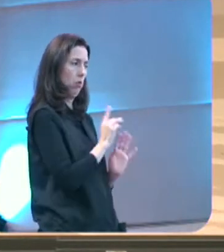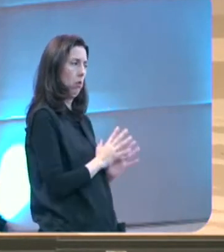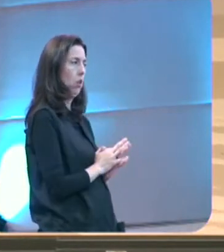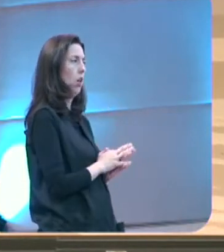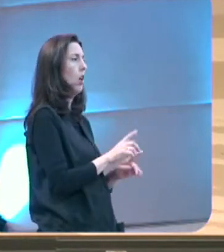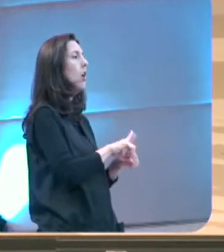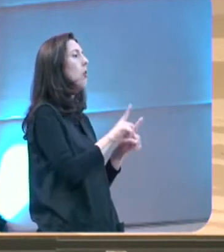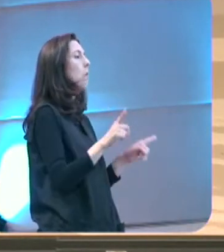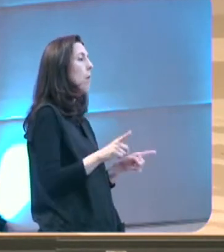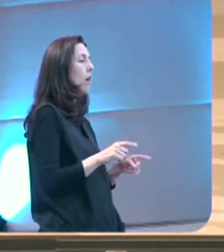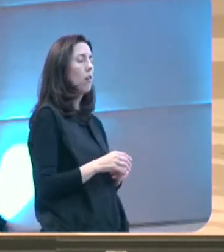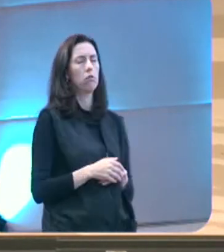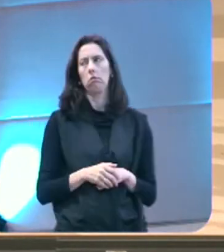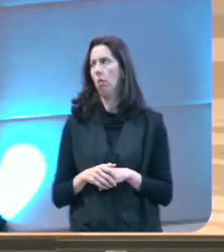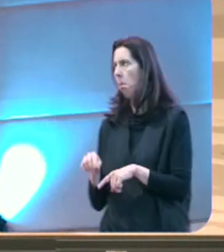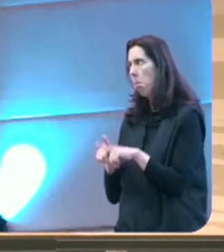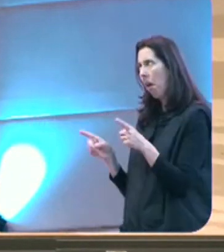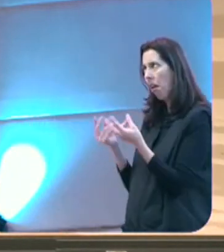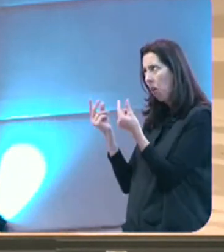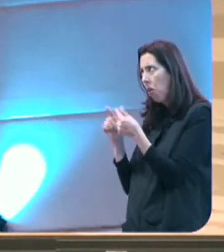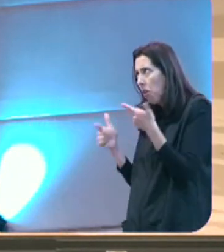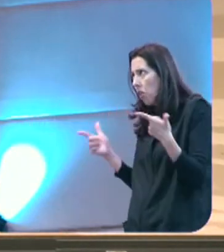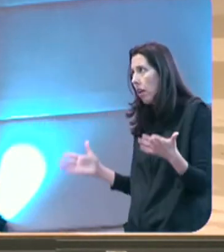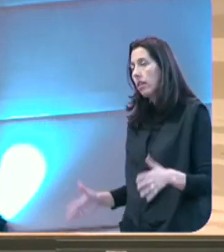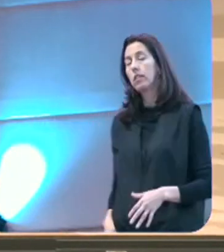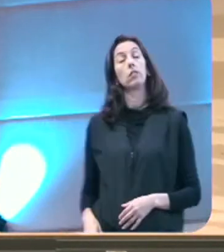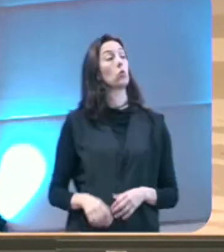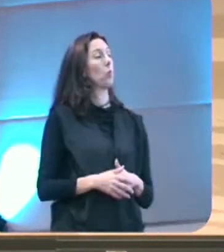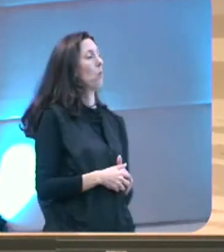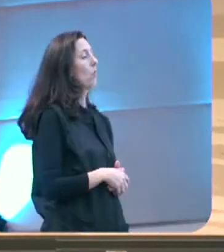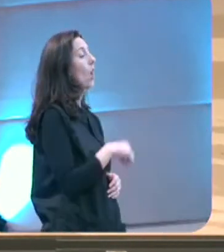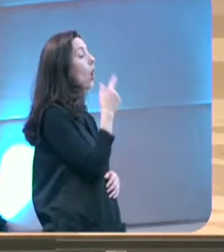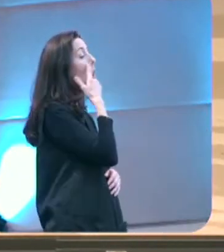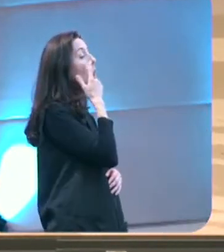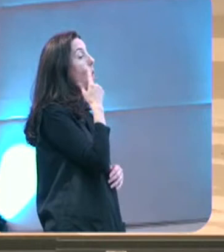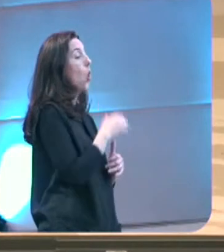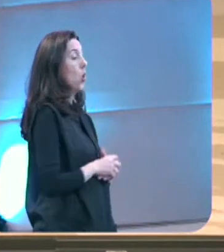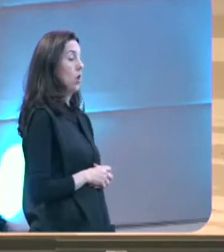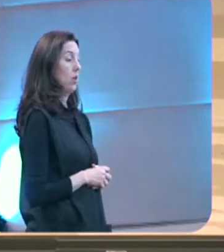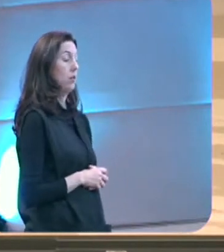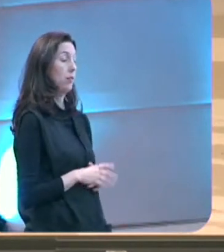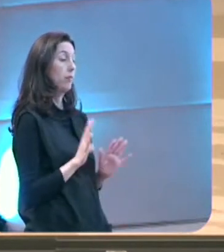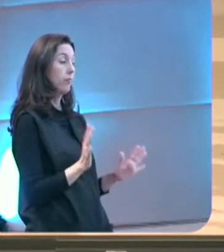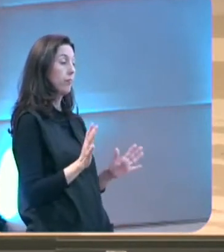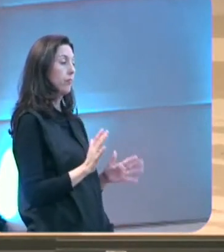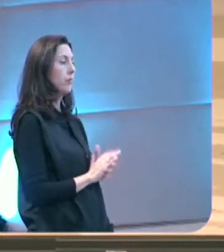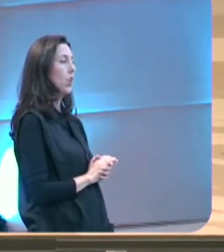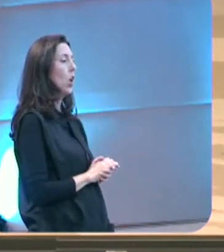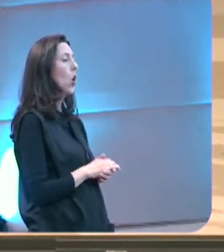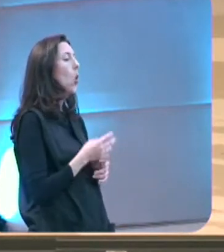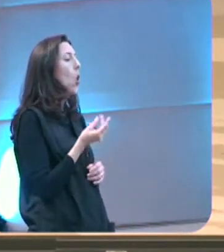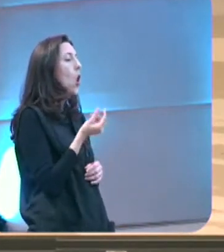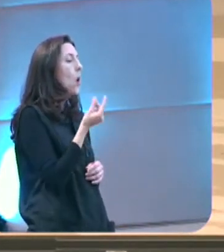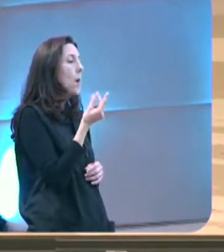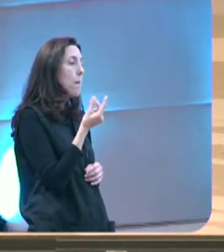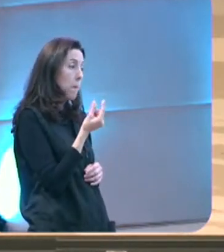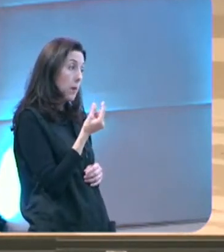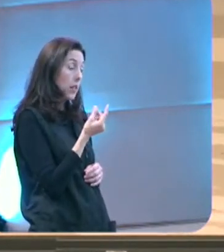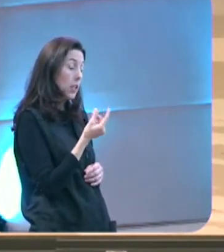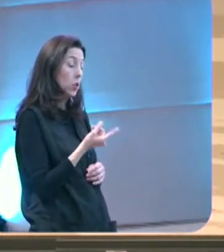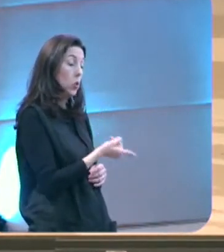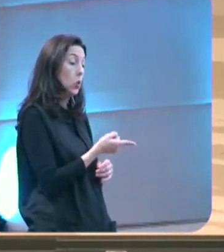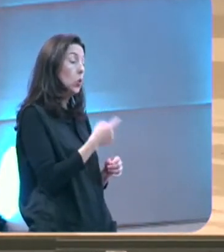mas ela não tem dinheiro para comprar. E o homem disse: olha, o preço dos meus artigos fica entre mim e os meus